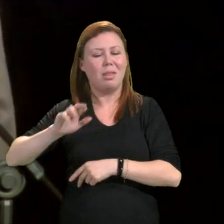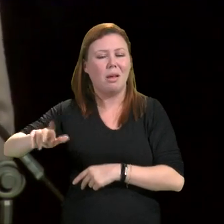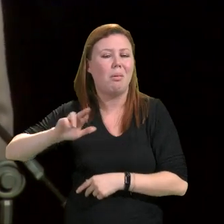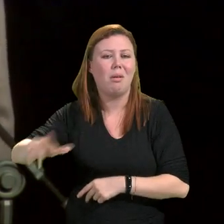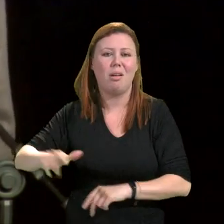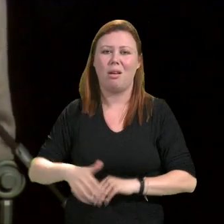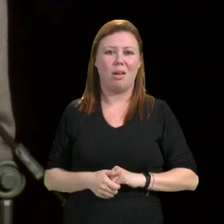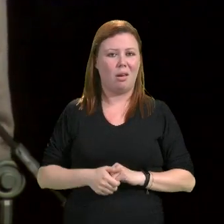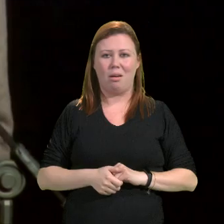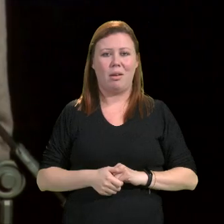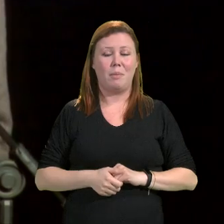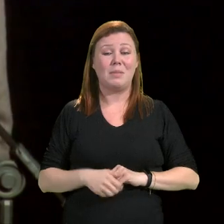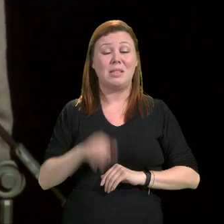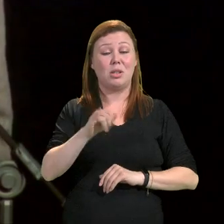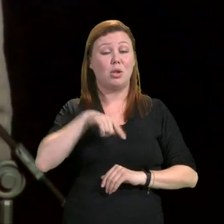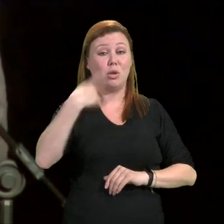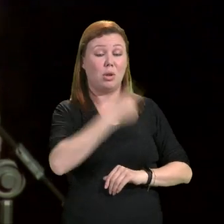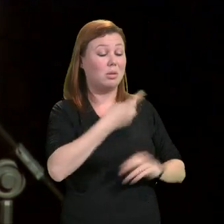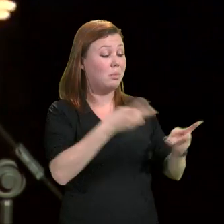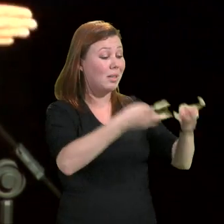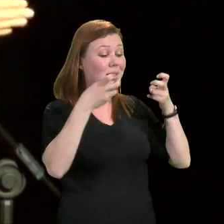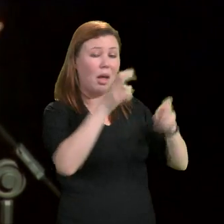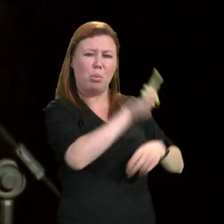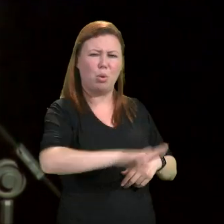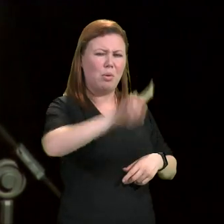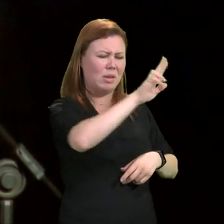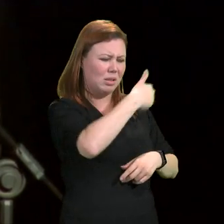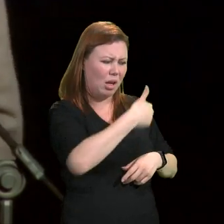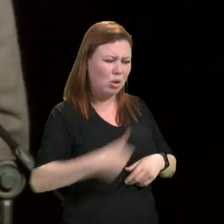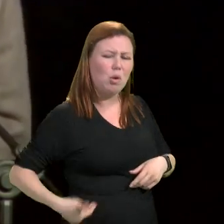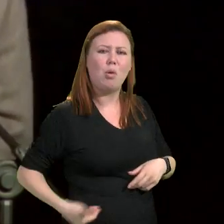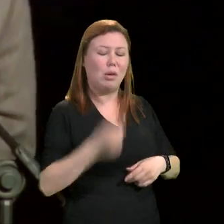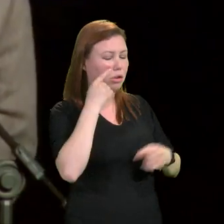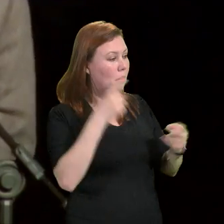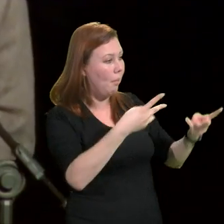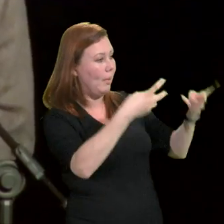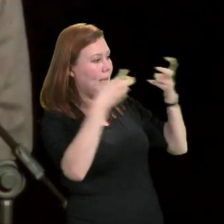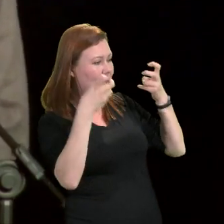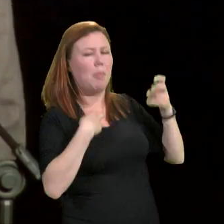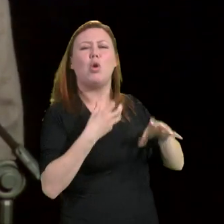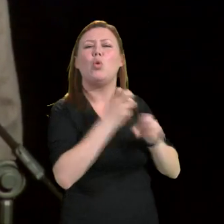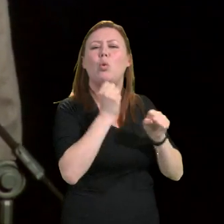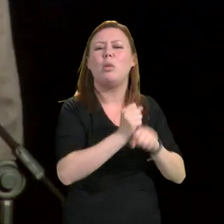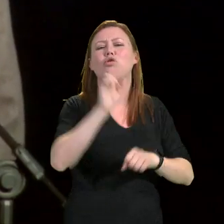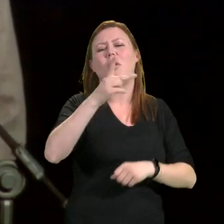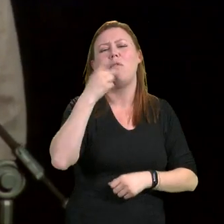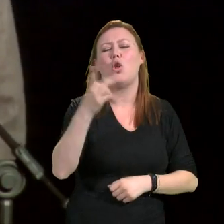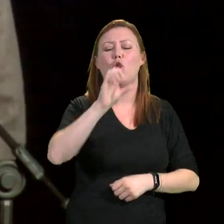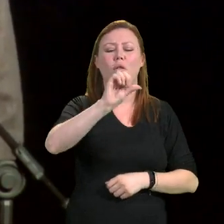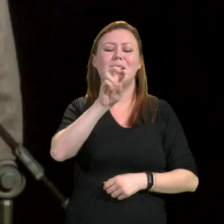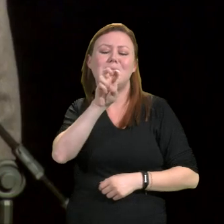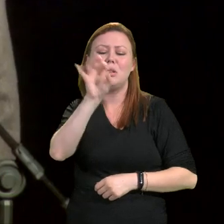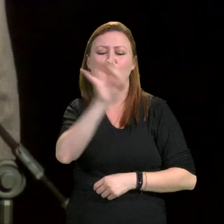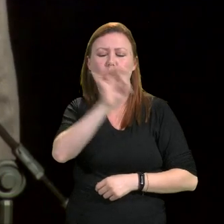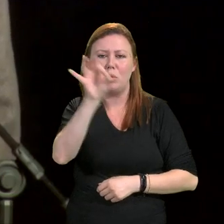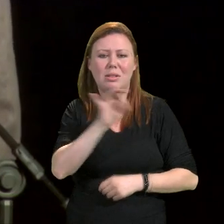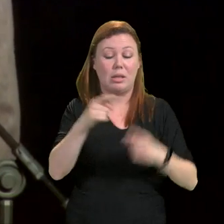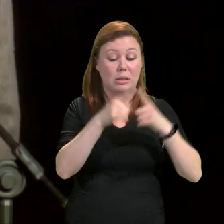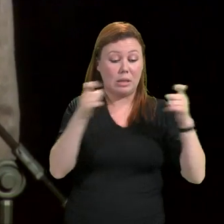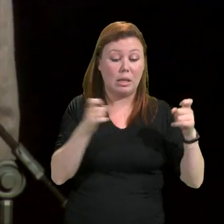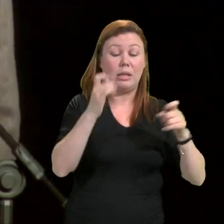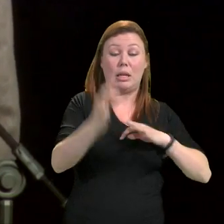Quando a gente vê o que está acontecendo com as universidades públicas e quando esse número que já foi dito inúmeras vezes aqui, os 95% de ciência e